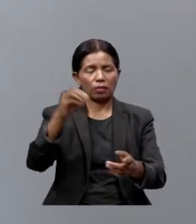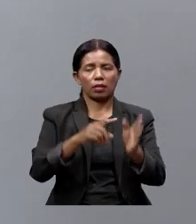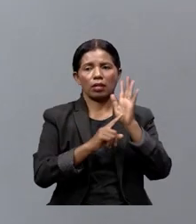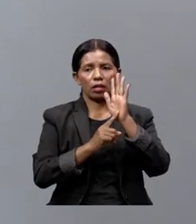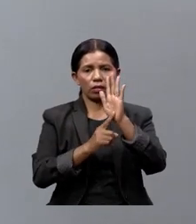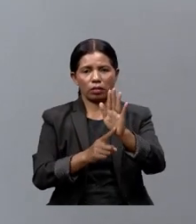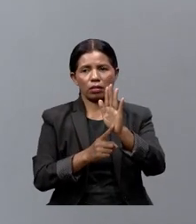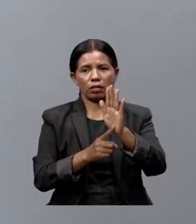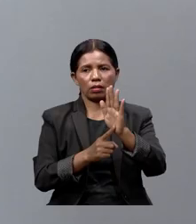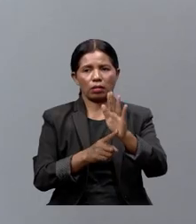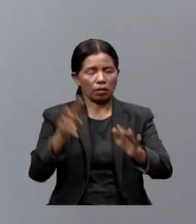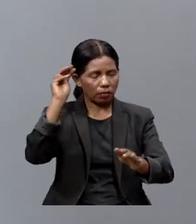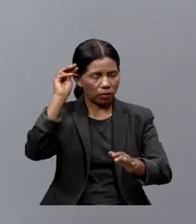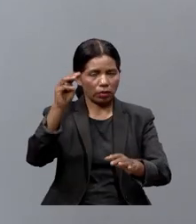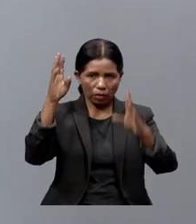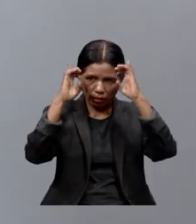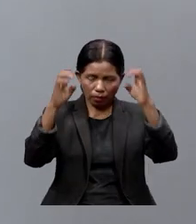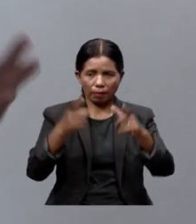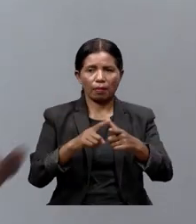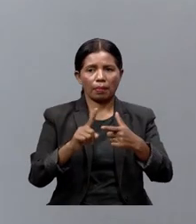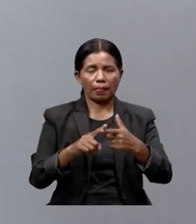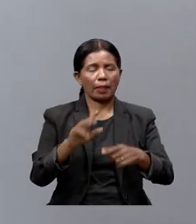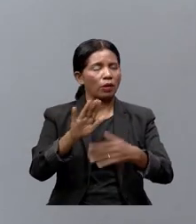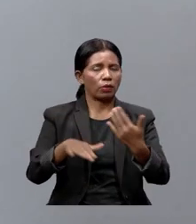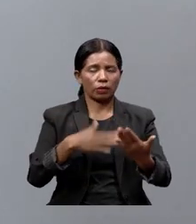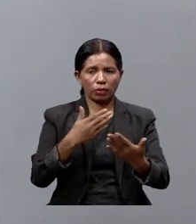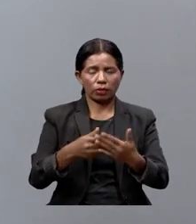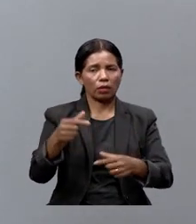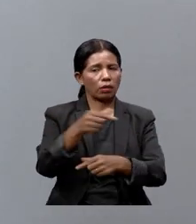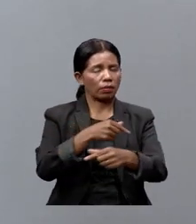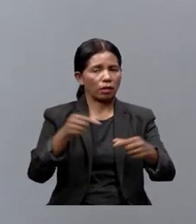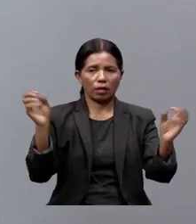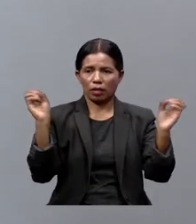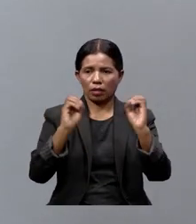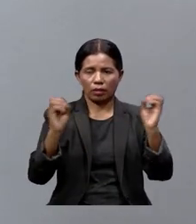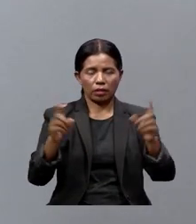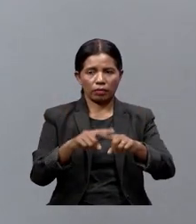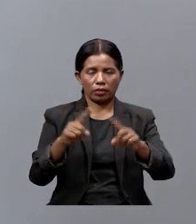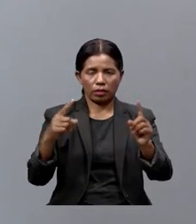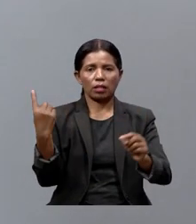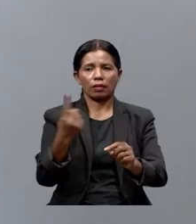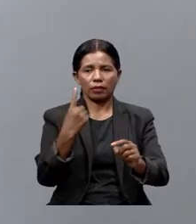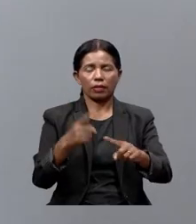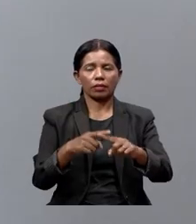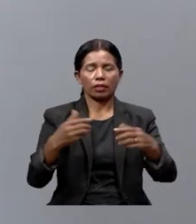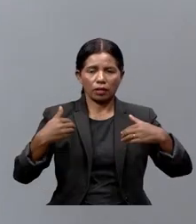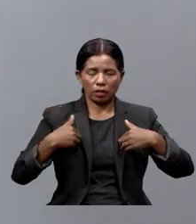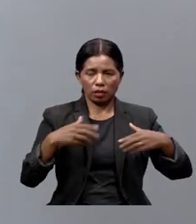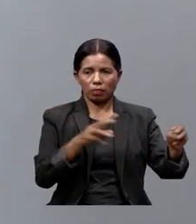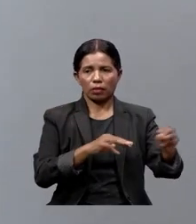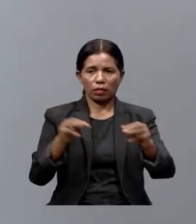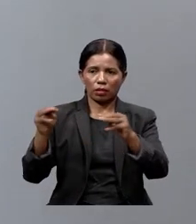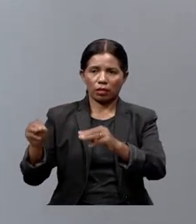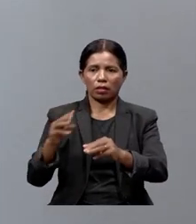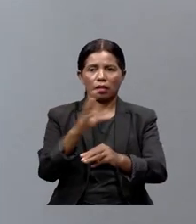vá, Ministério de Educação, mas bem, linha total global lá ia a diferença na FATIM, só ia mudança nem a